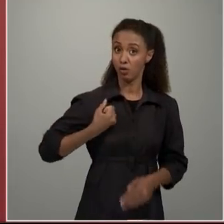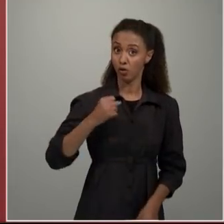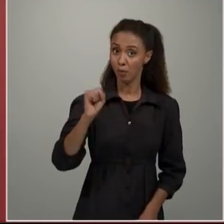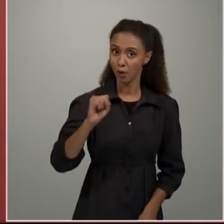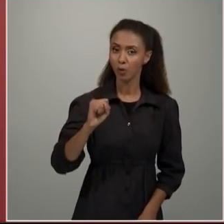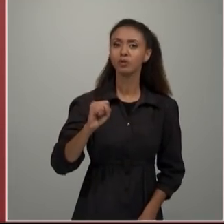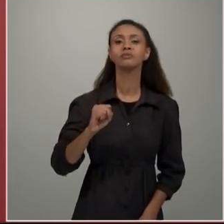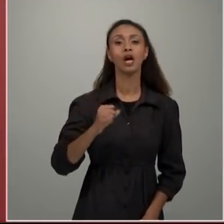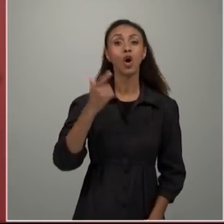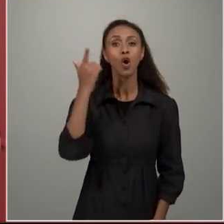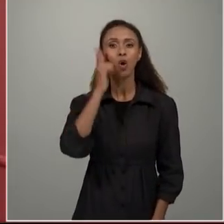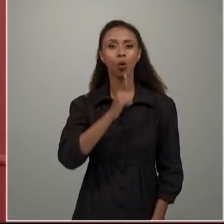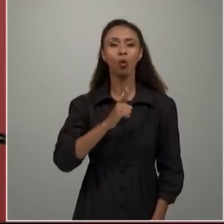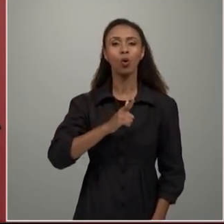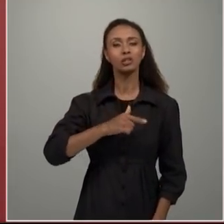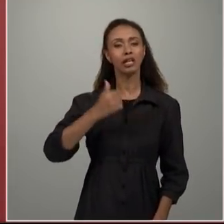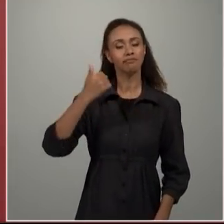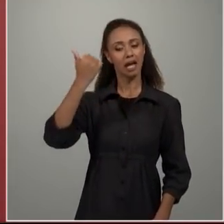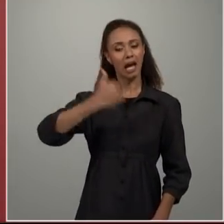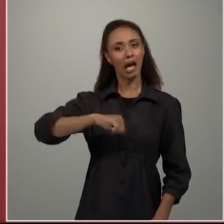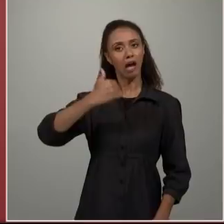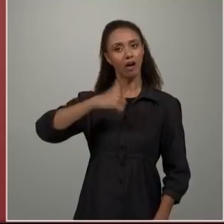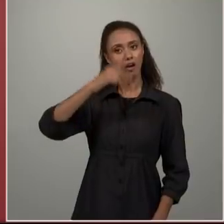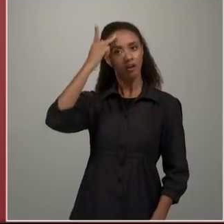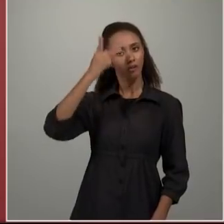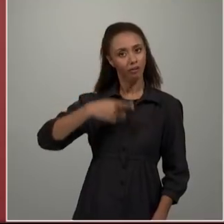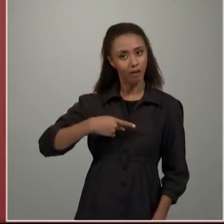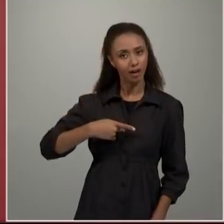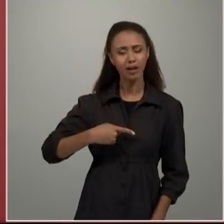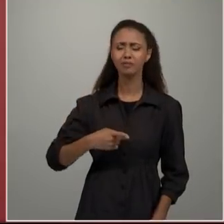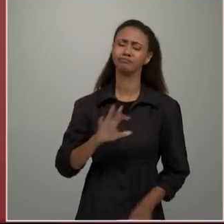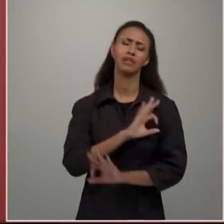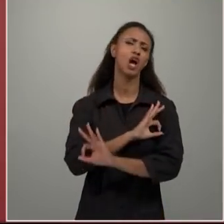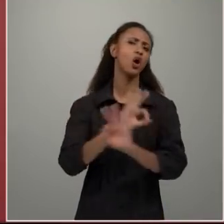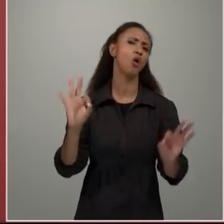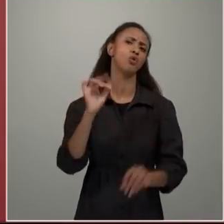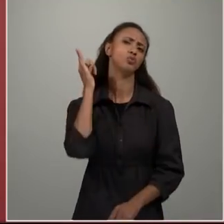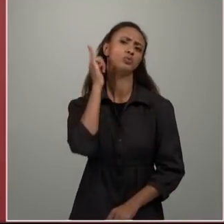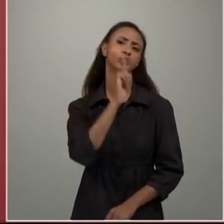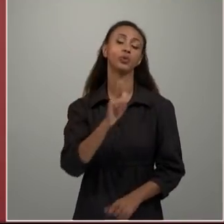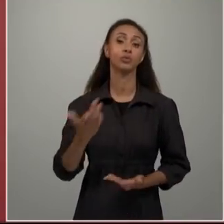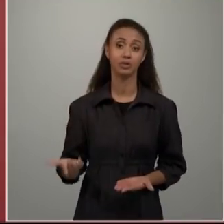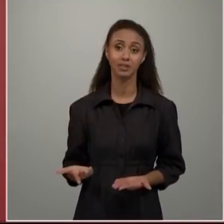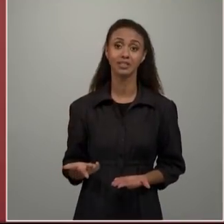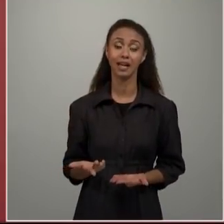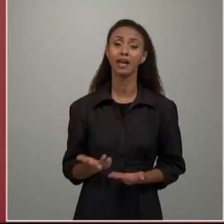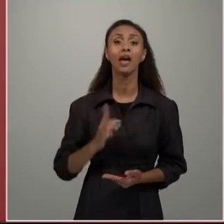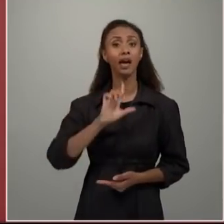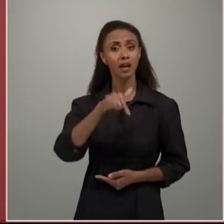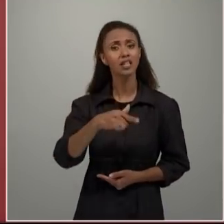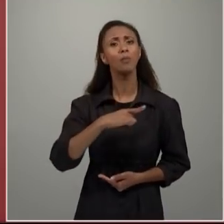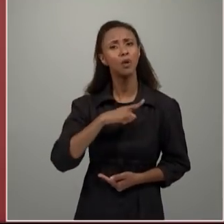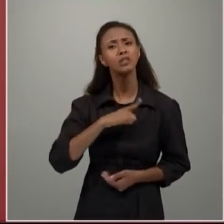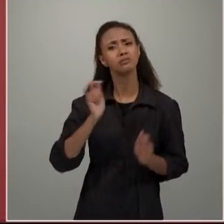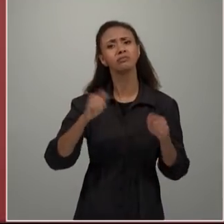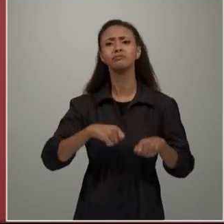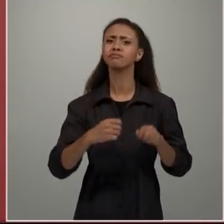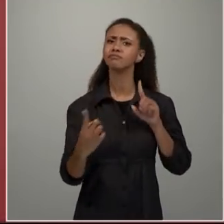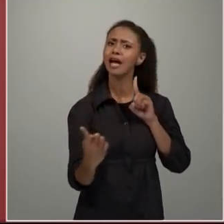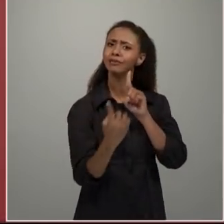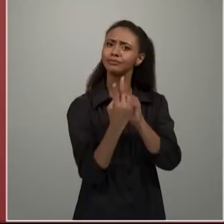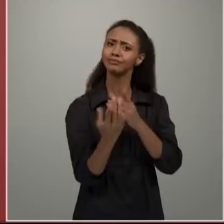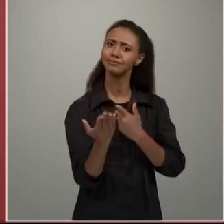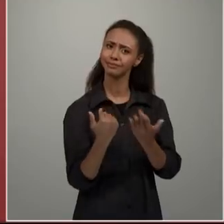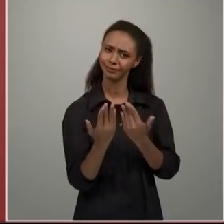avaliar o seu conhecimento é sucesso tá você não vai ter problema ea gente tem daqui até lá também para conversar voltamos pro